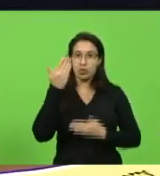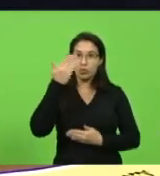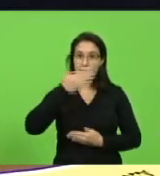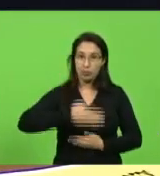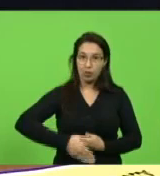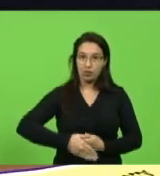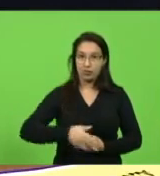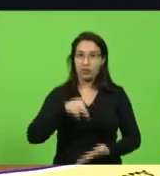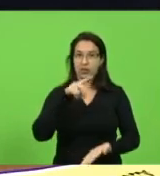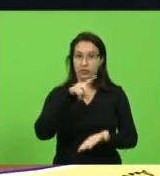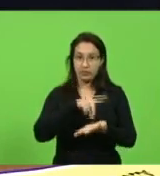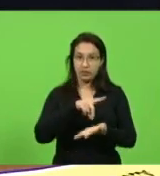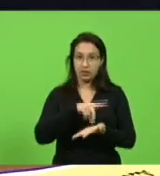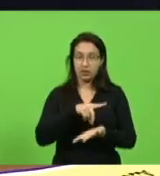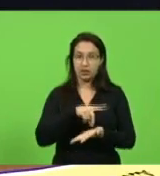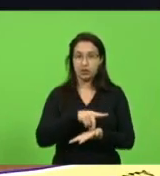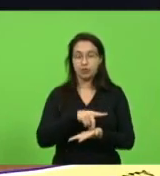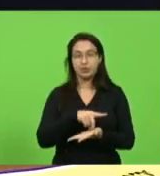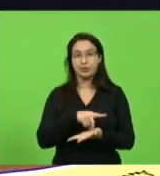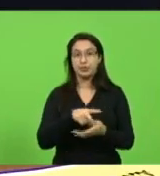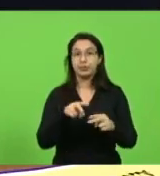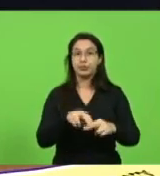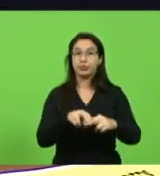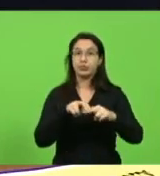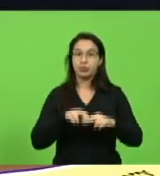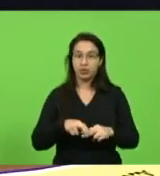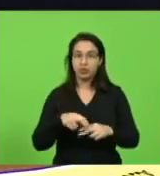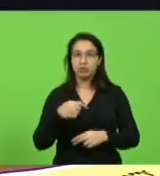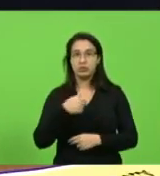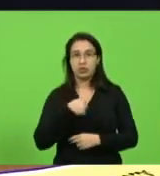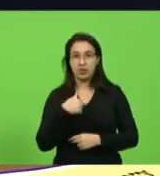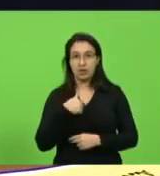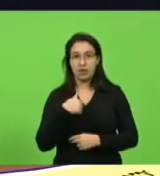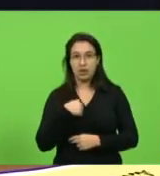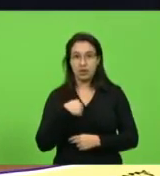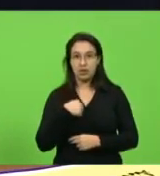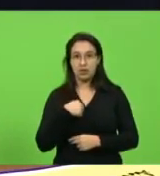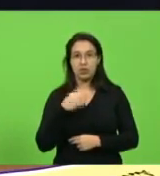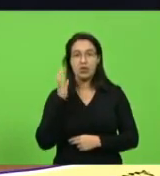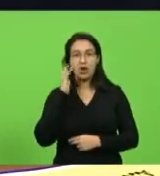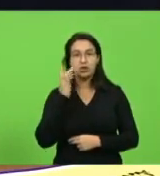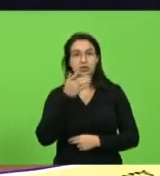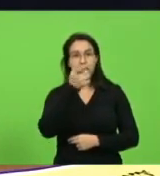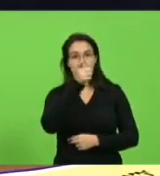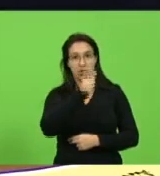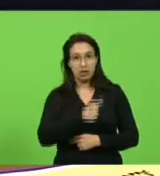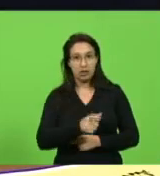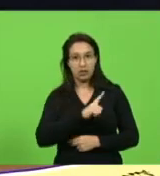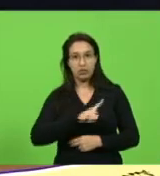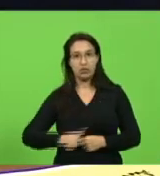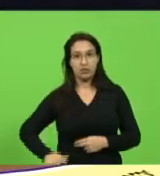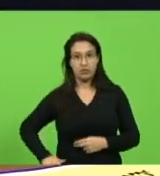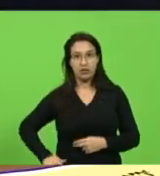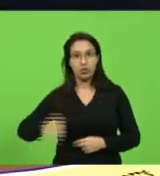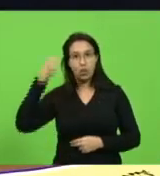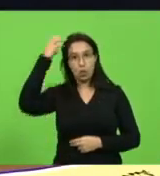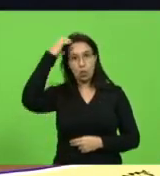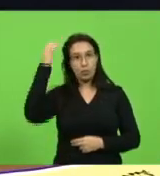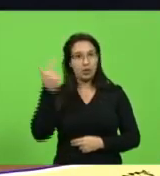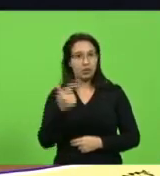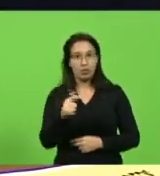real. Por isso, considero o governador do Estado inocente das